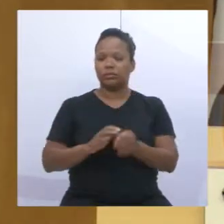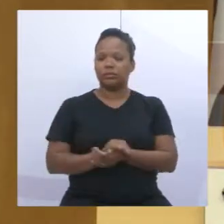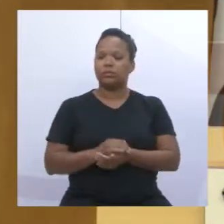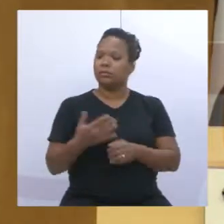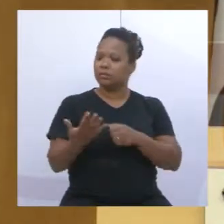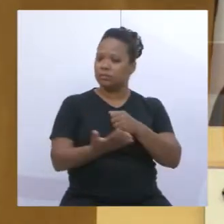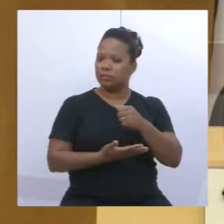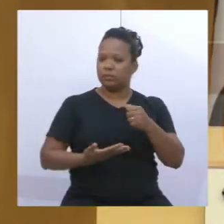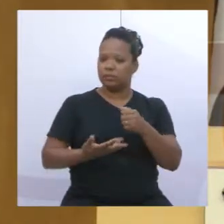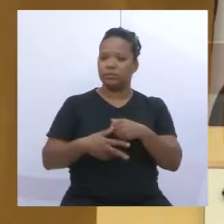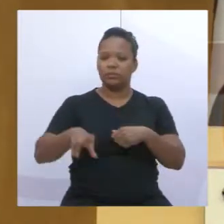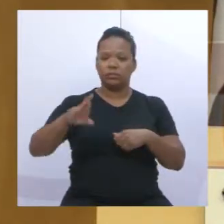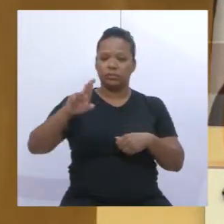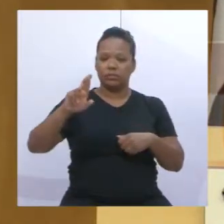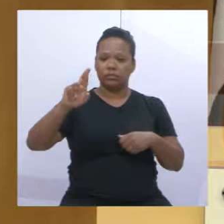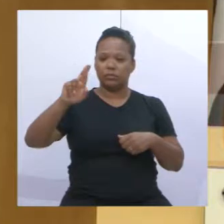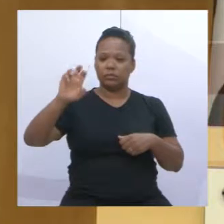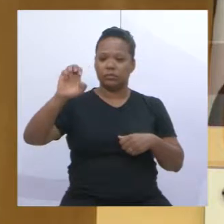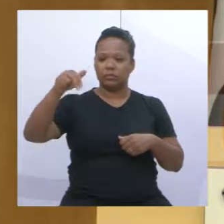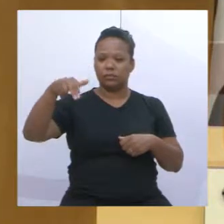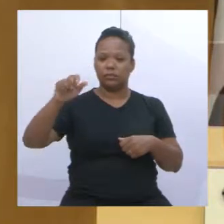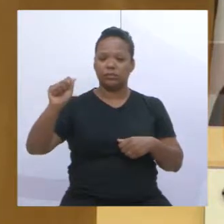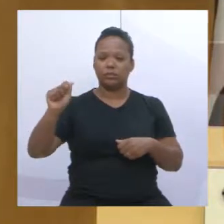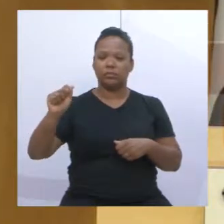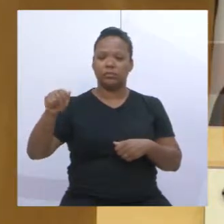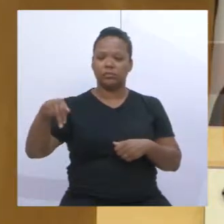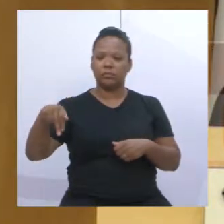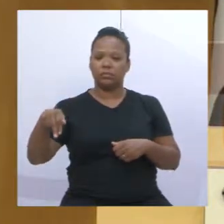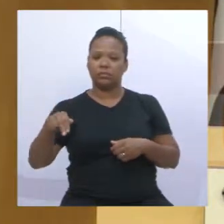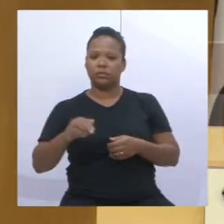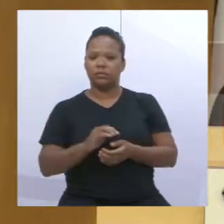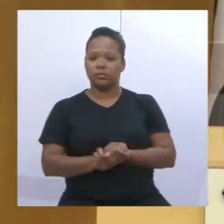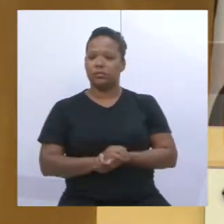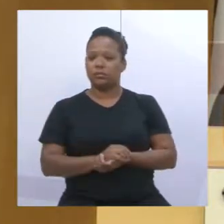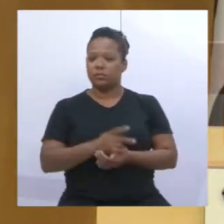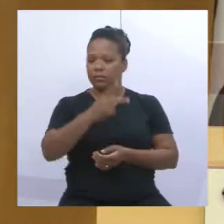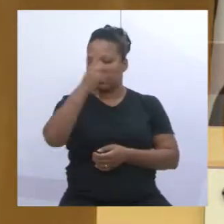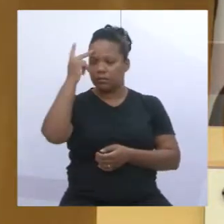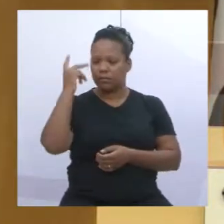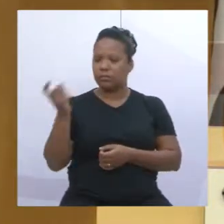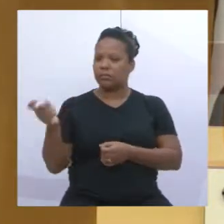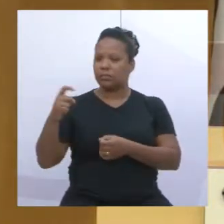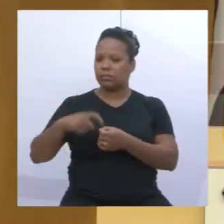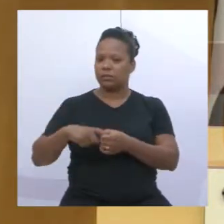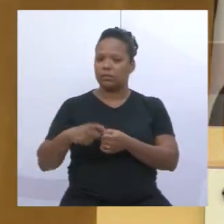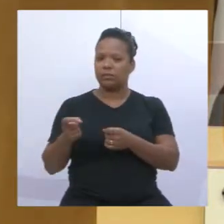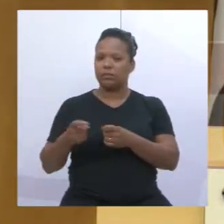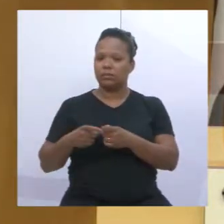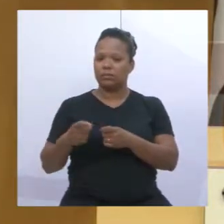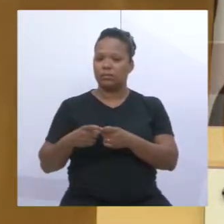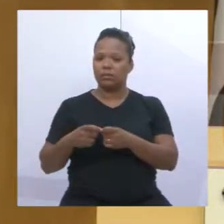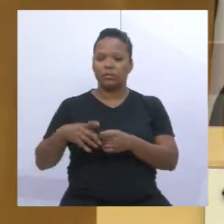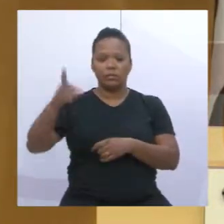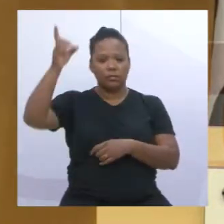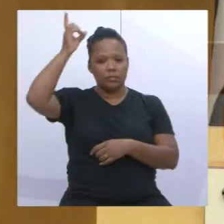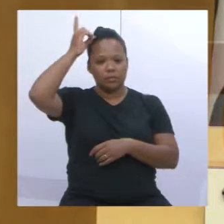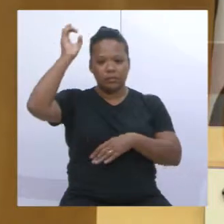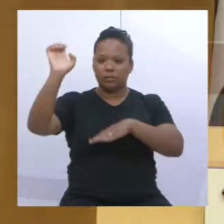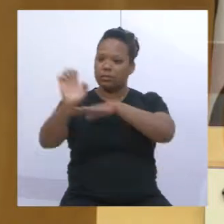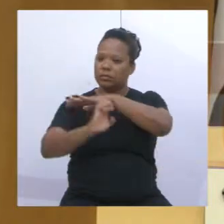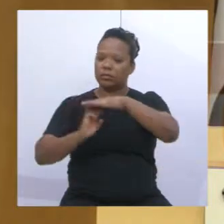Essenciais, o Rename, aos municípios, que muitas das possuem convênio médico oferecido pelo empregador de